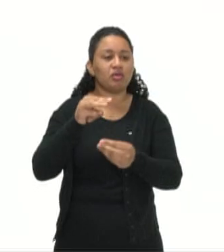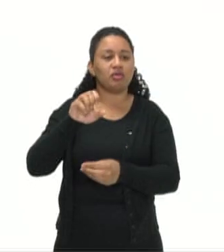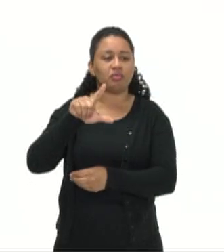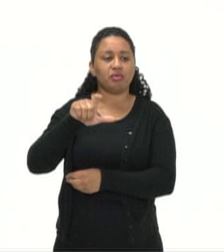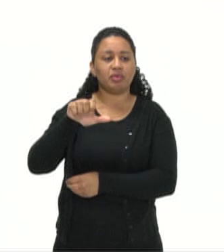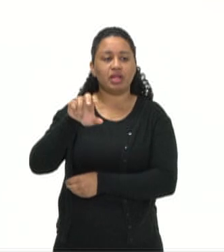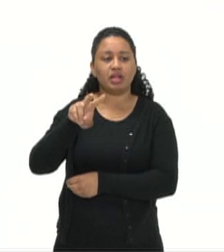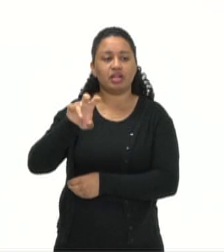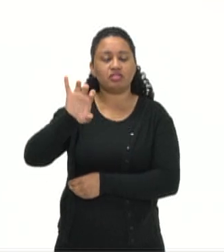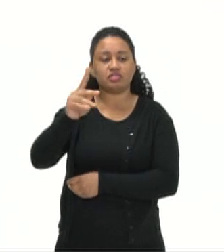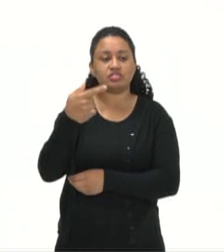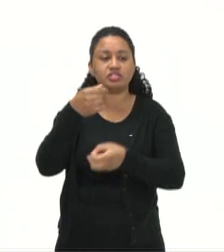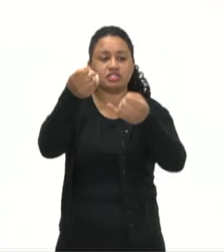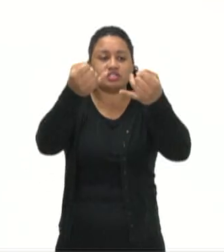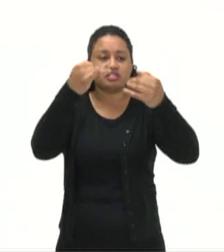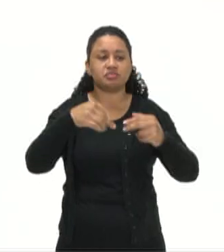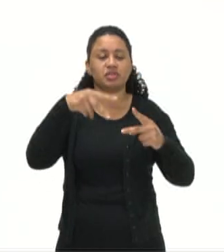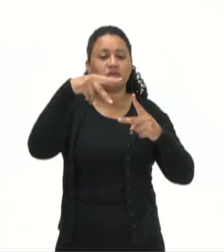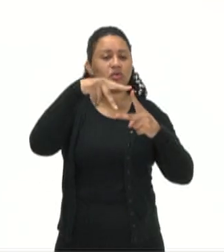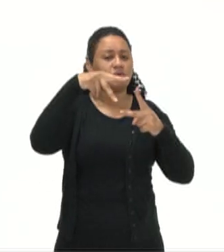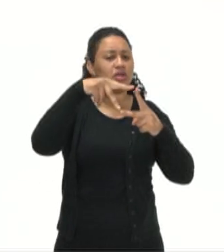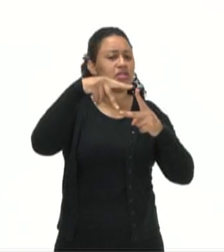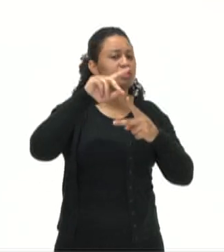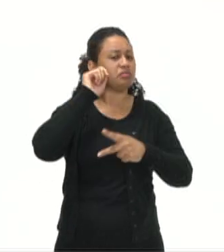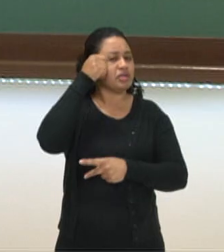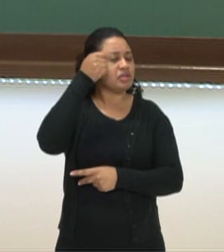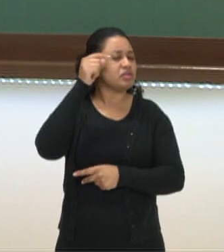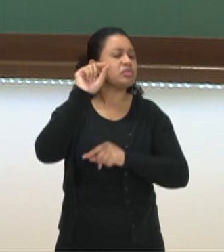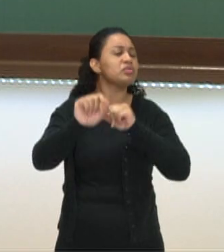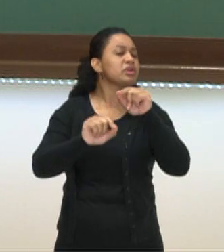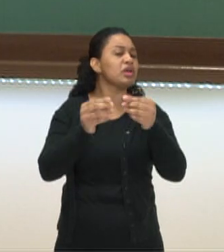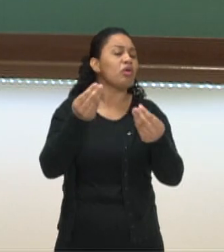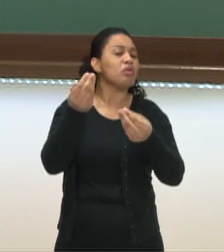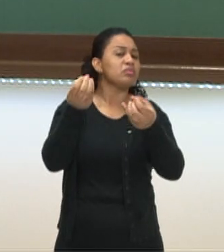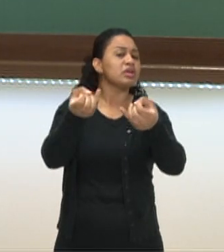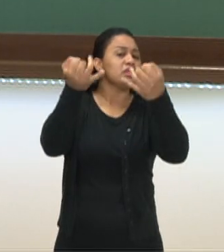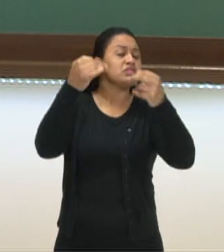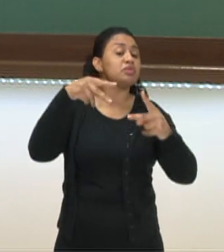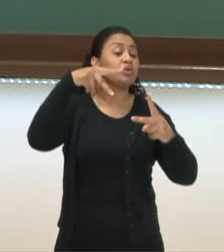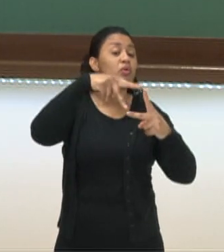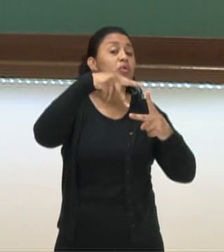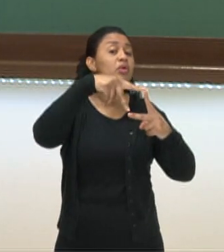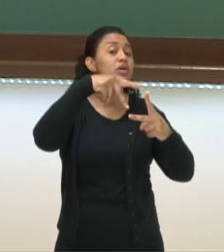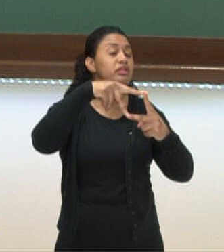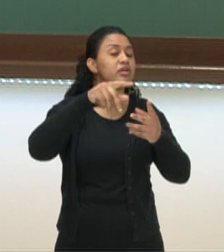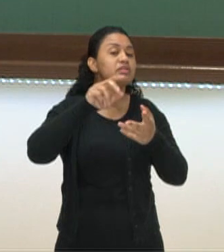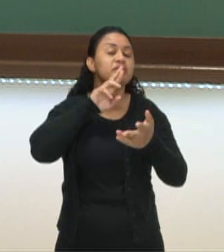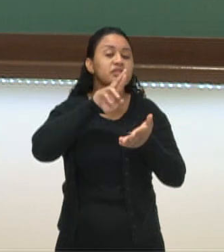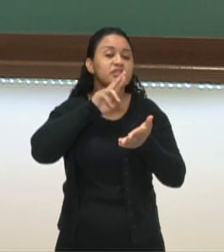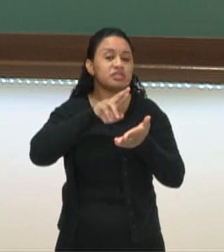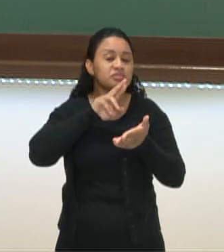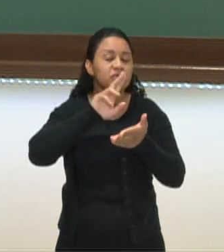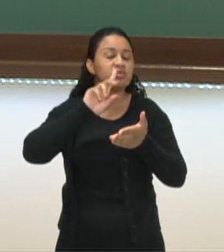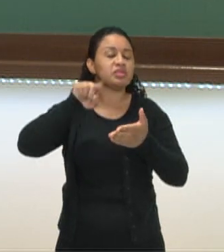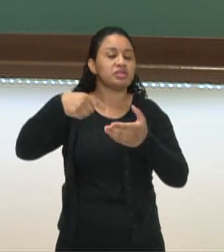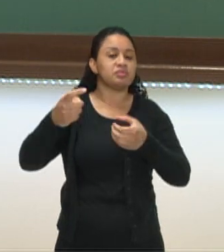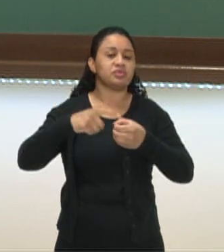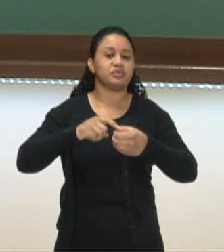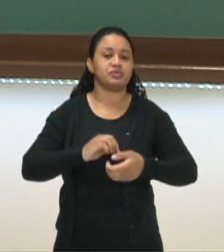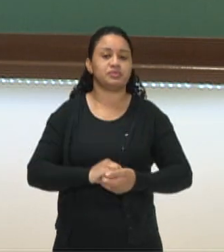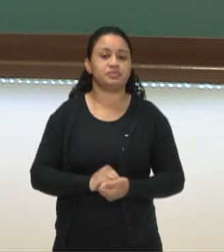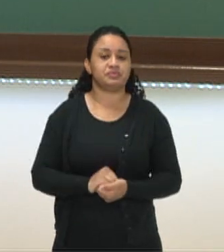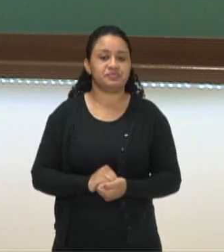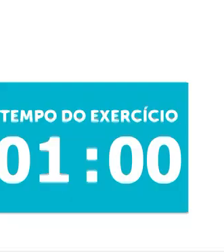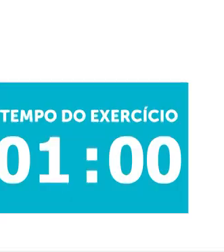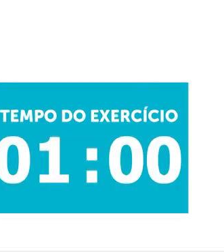Malevich descreveu o quadrado preto? O que você acha? Como é que ele descreveu o quadrado em si? Coloca as suas palavras lá, eu estou aguardando. Até